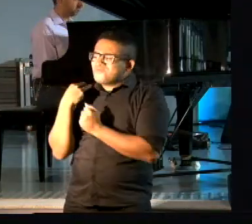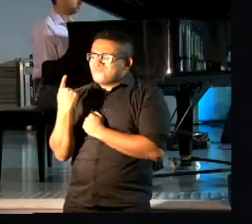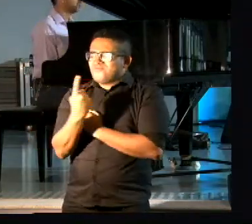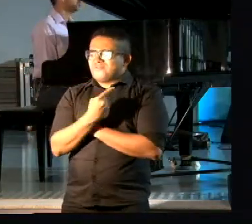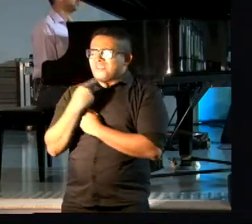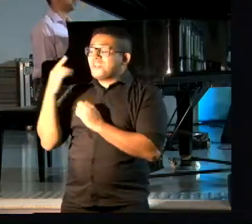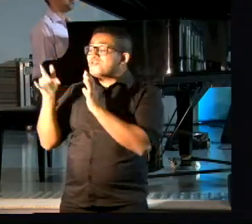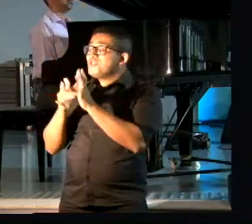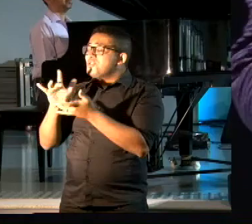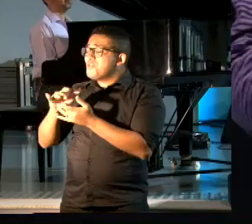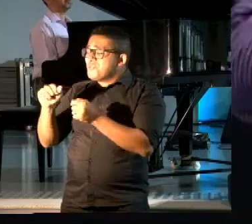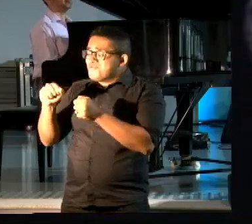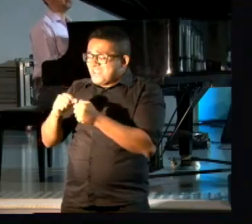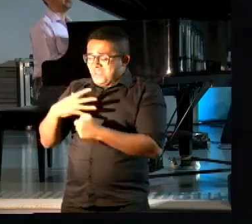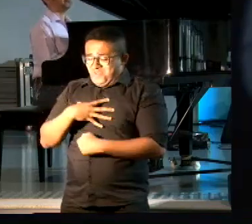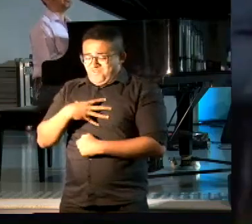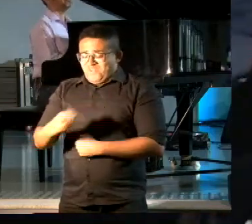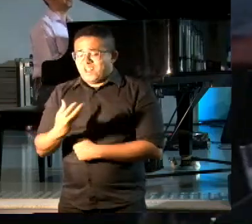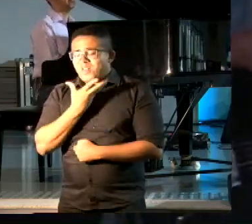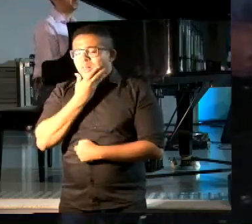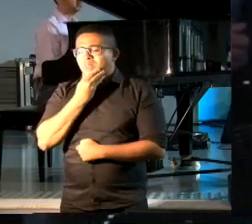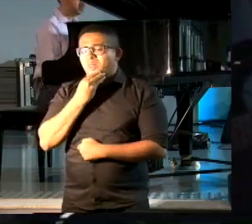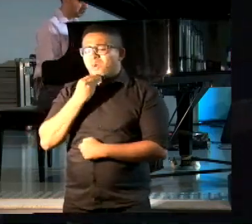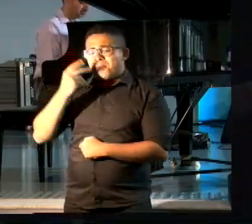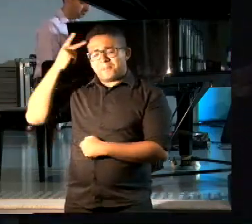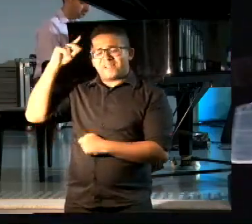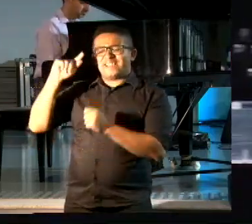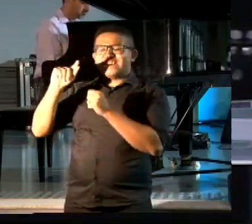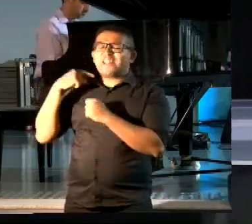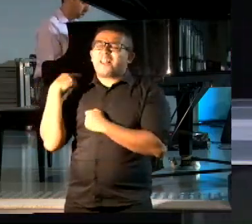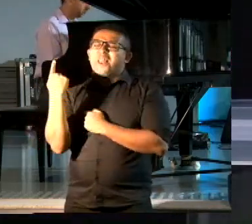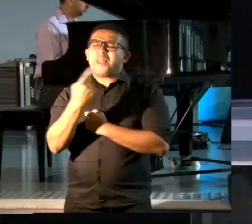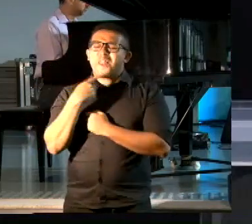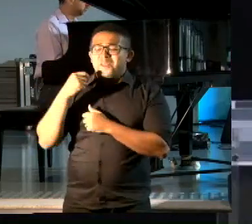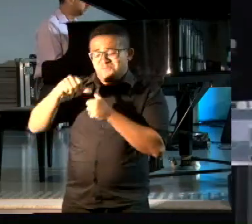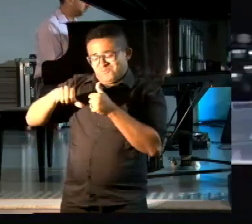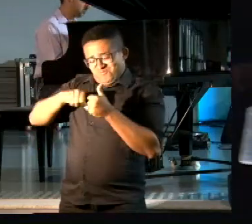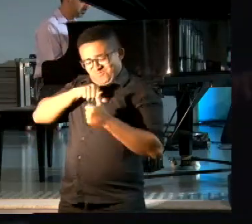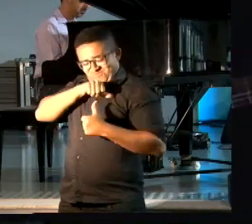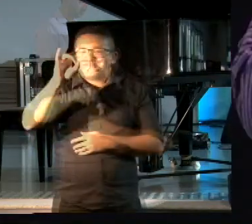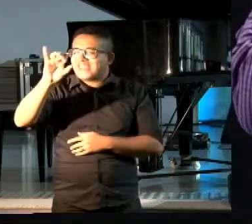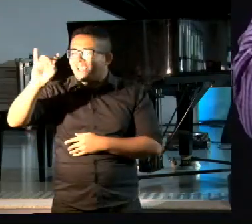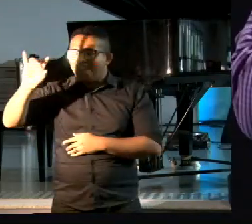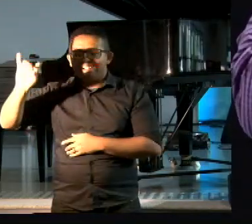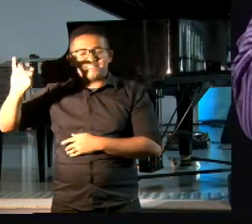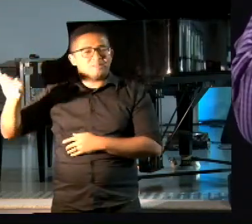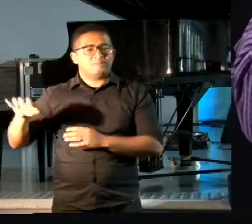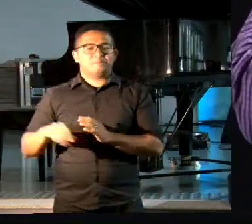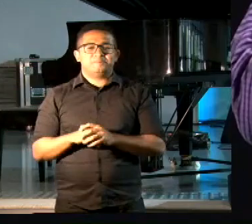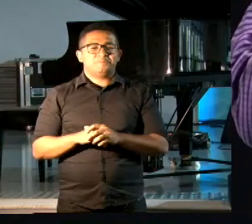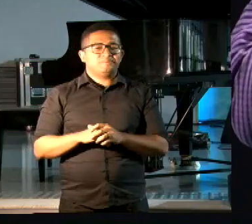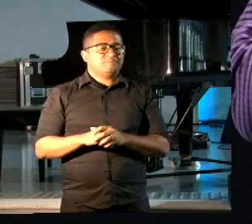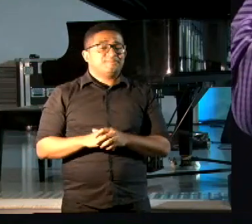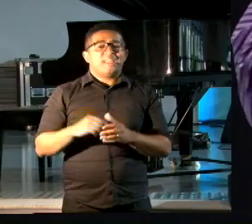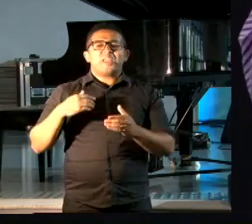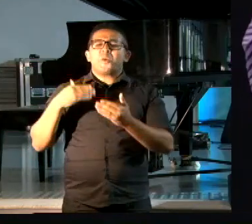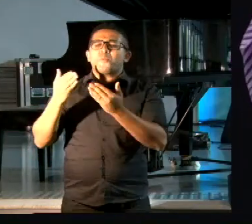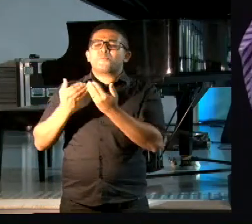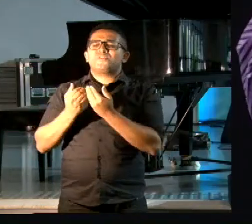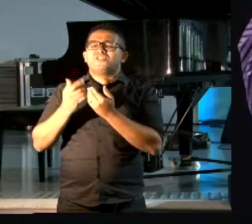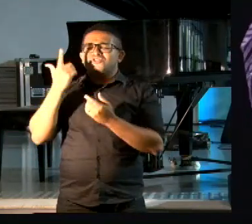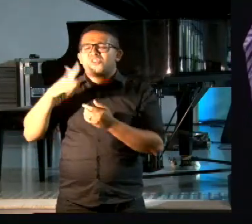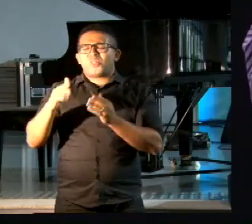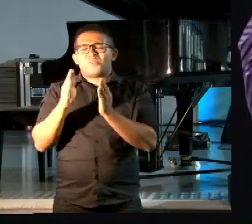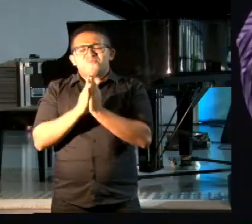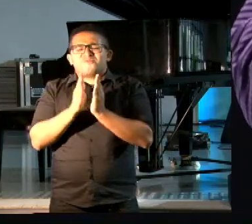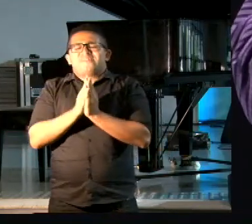do homem para que nós nos tornássemos filhos do Deus Altíssimo. Então quero pedir que você feche os seus